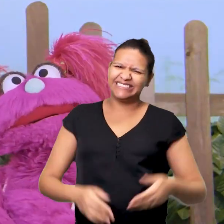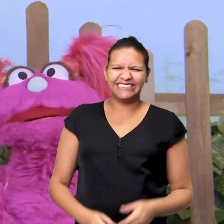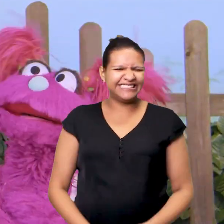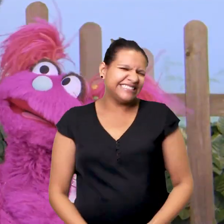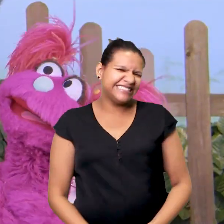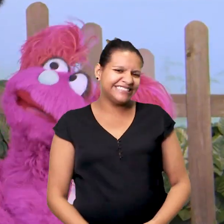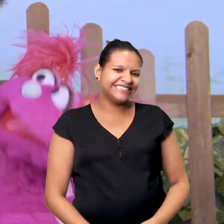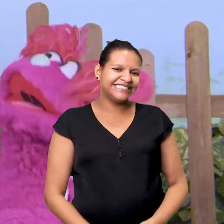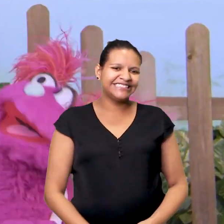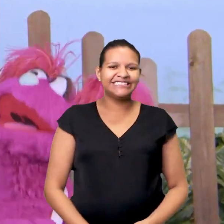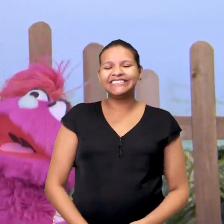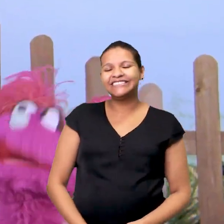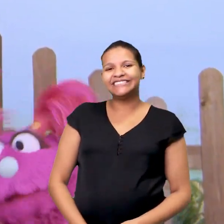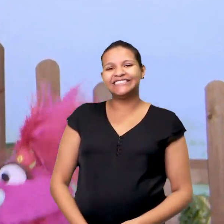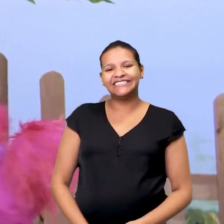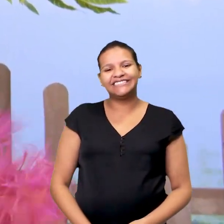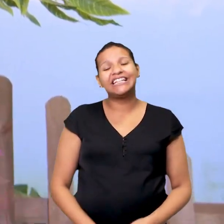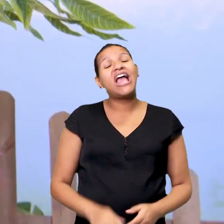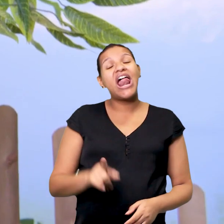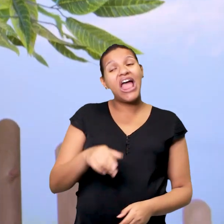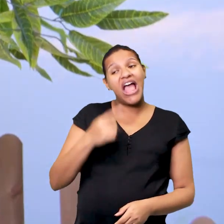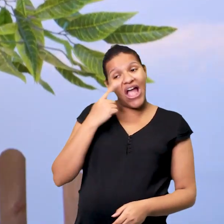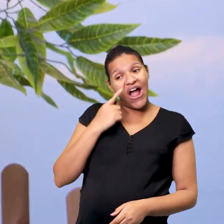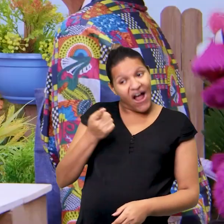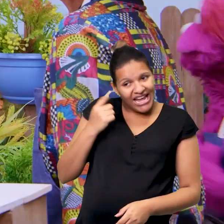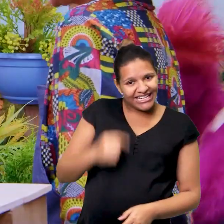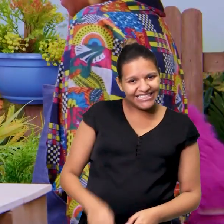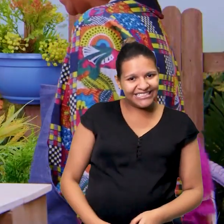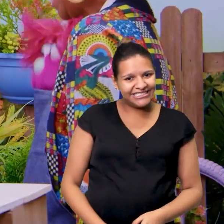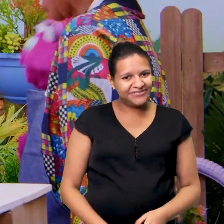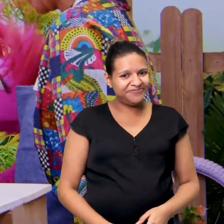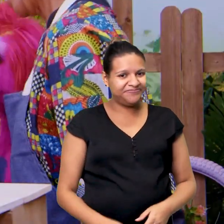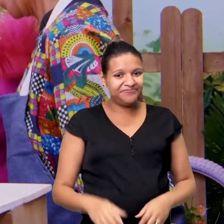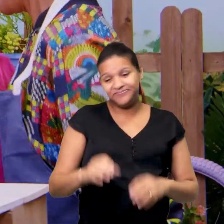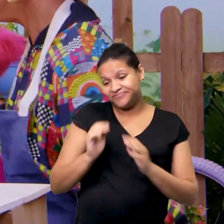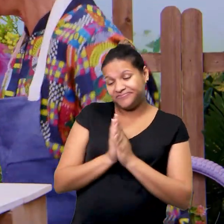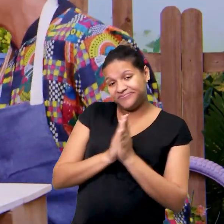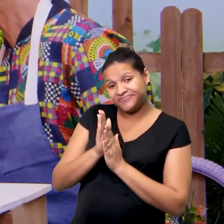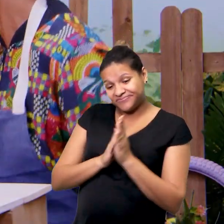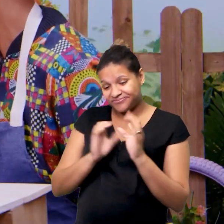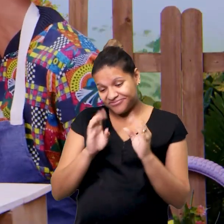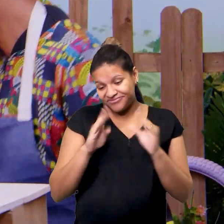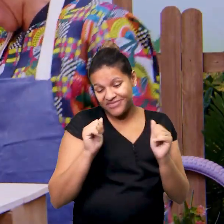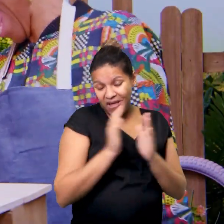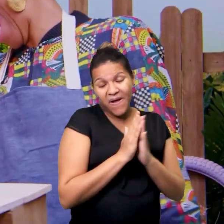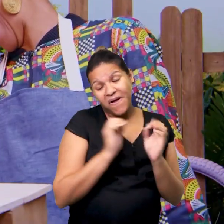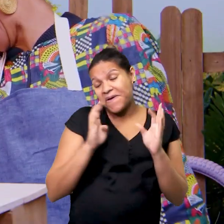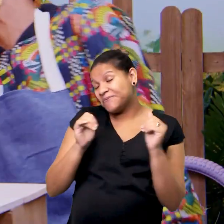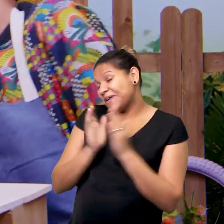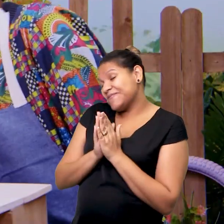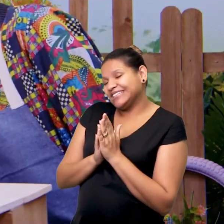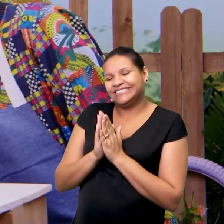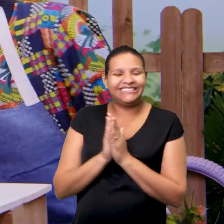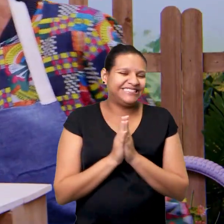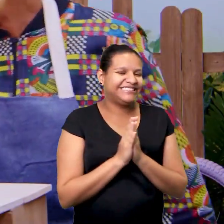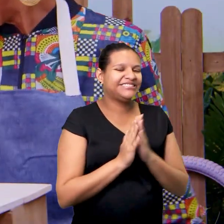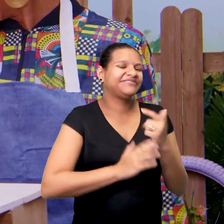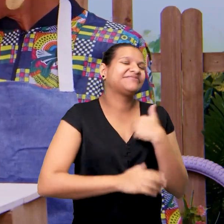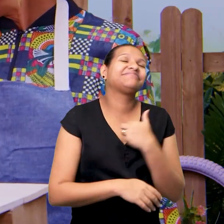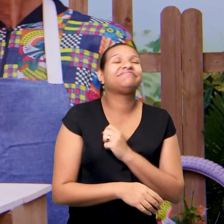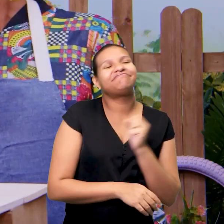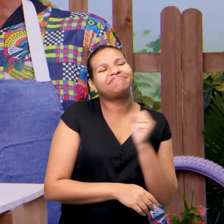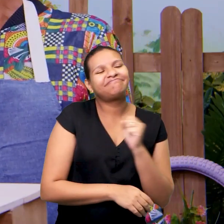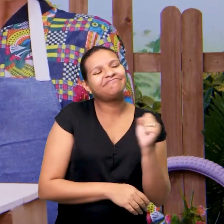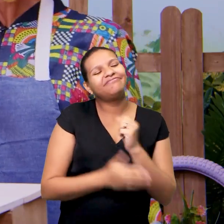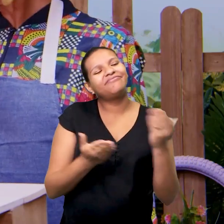dissipa. Eles se afastam da árvore. Opa! Opa! Opa! Opa! Eu